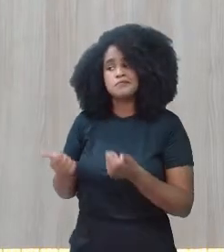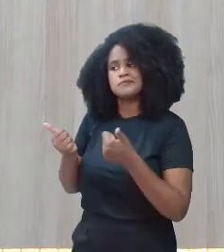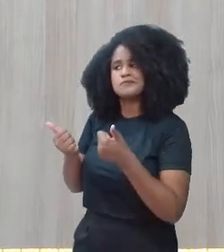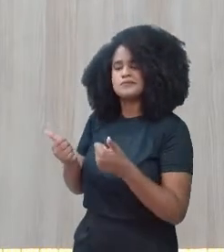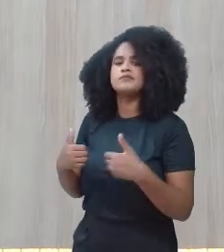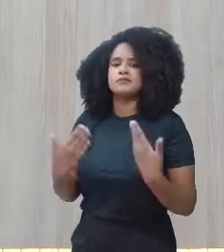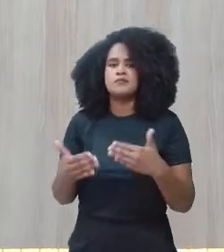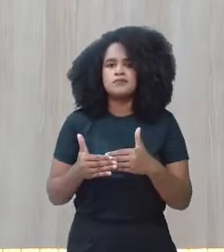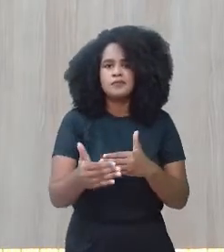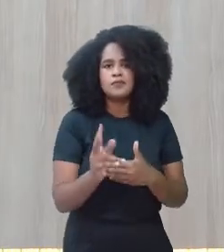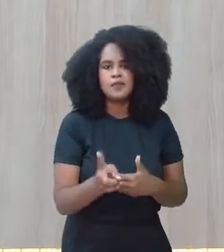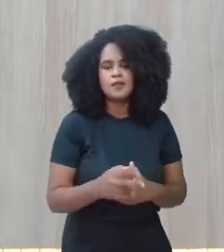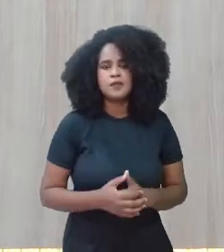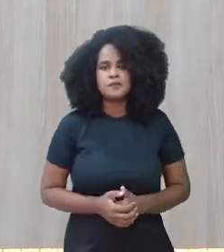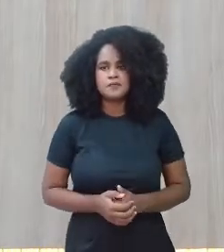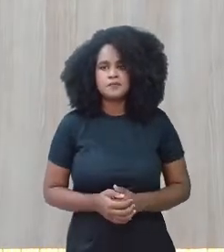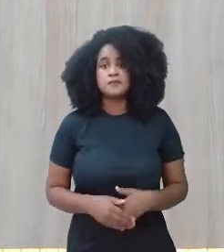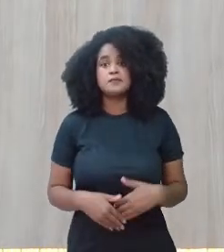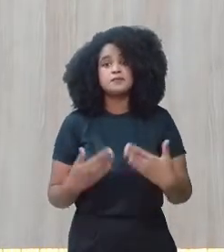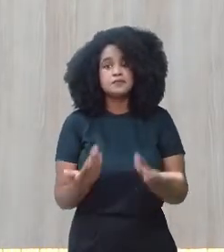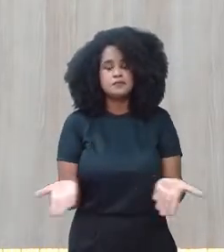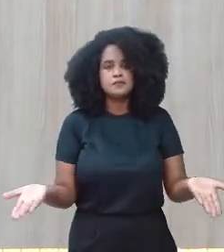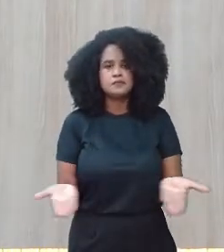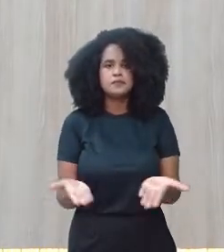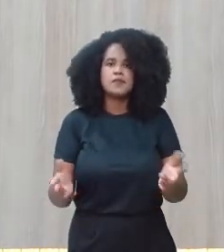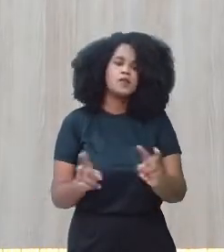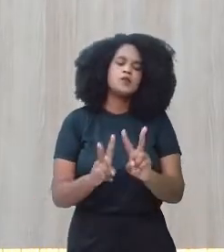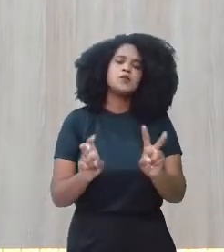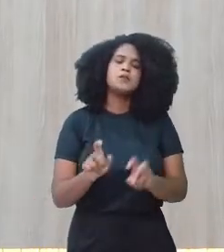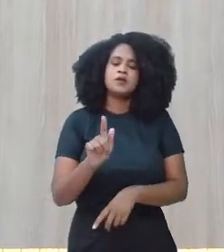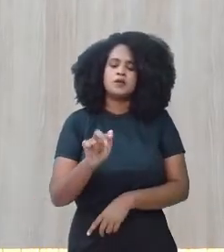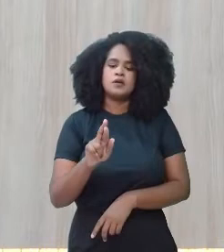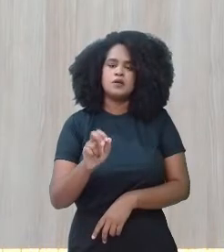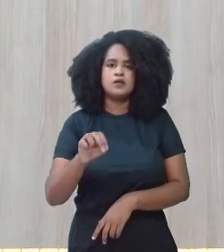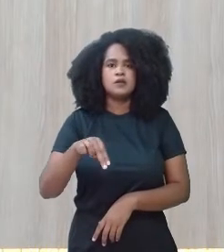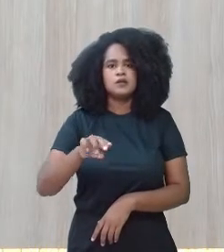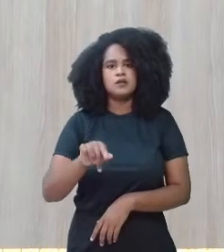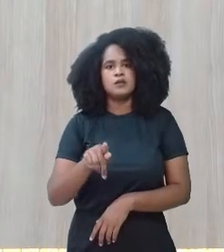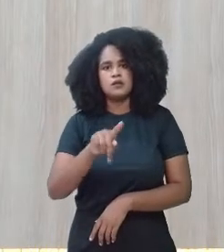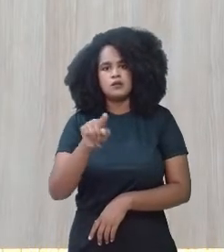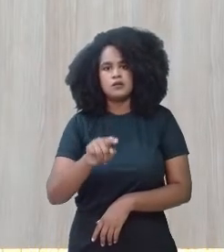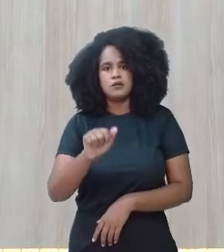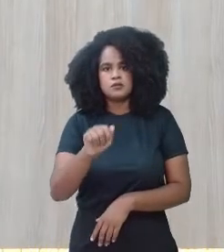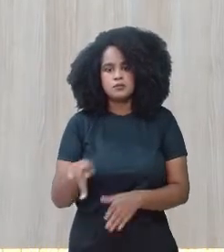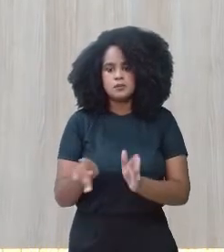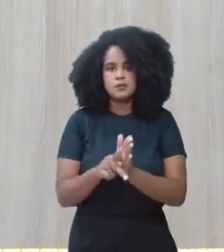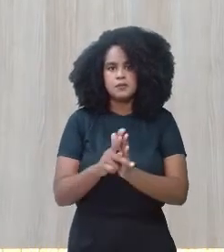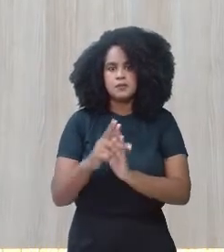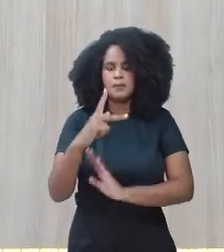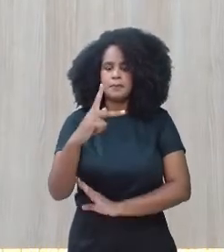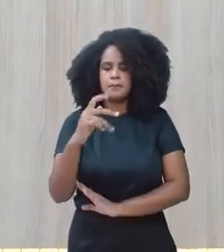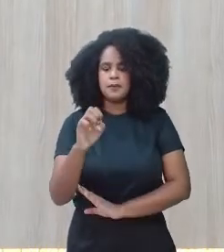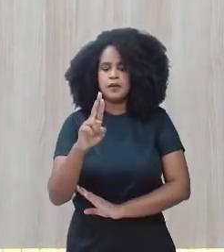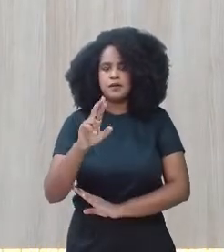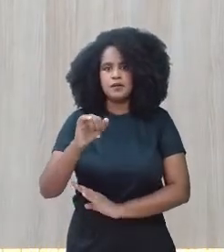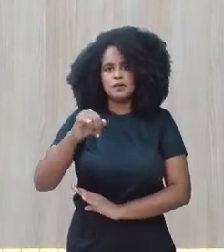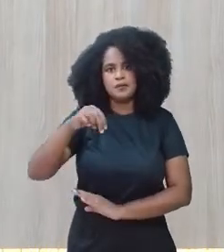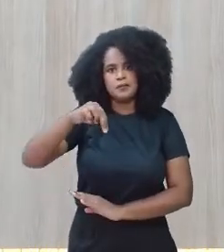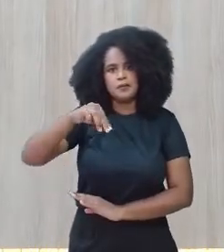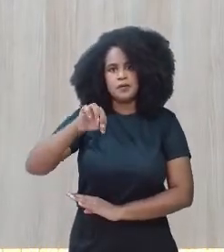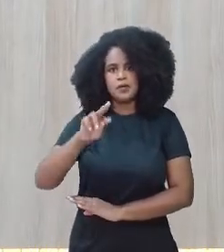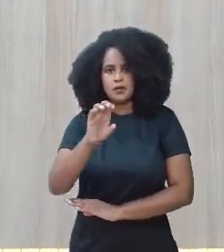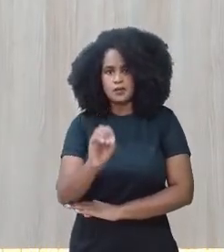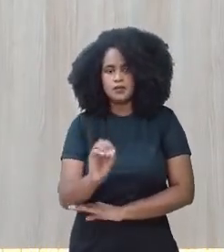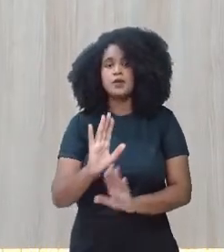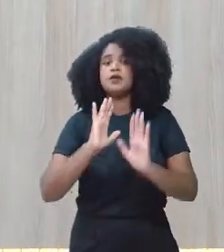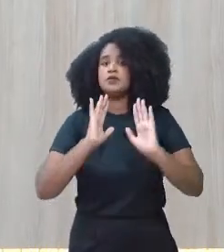tá? E aí a gente vai falar agora da grandeza de perímetro. Que grandeza é essa, professora? A gente falou